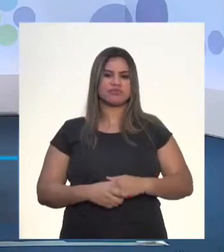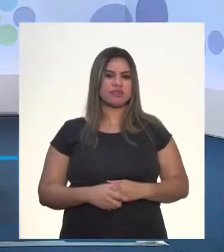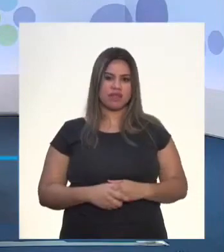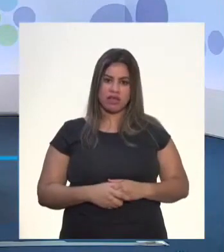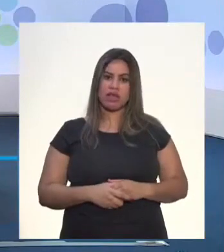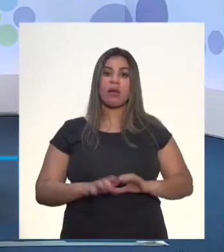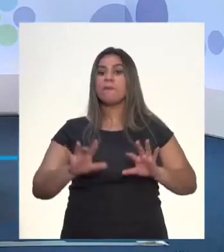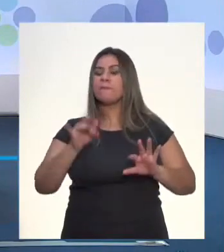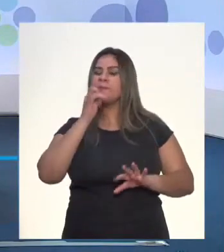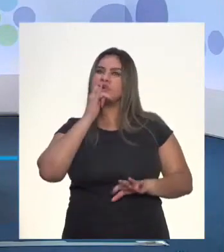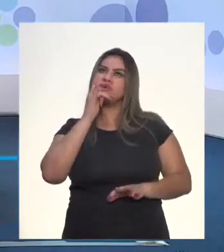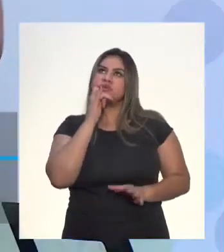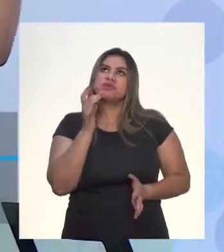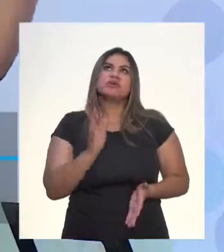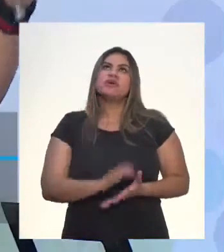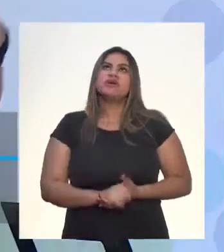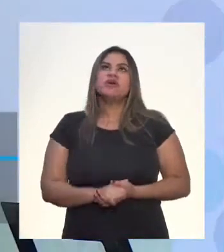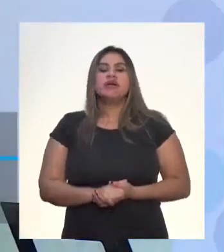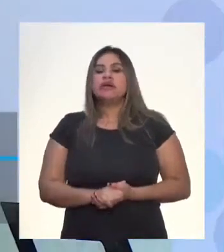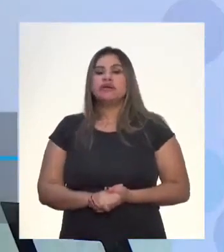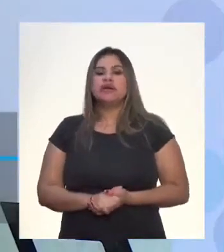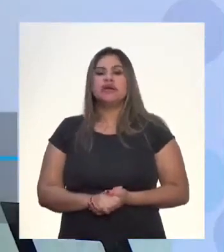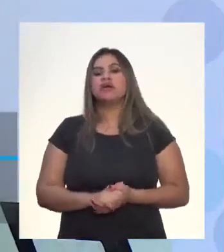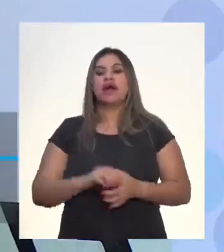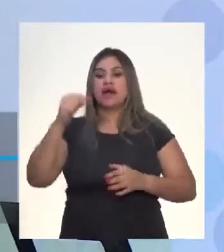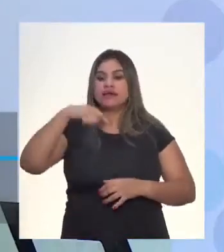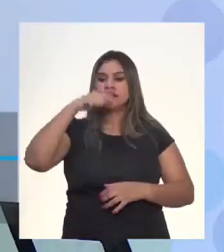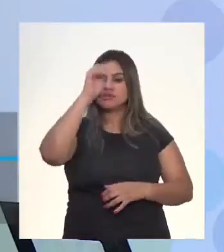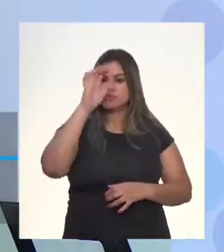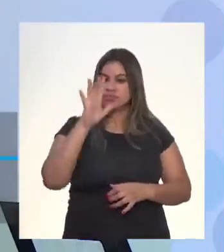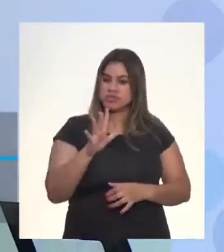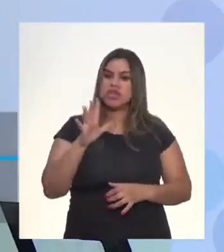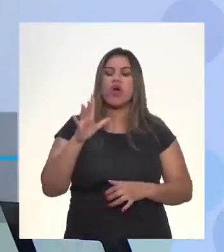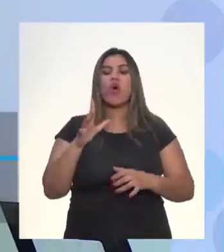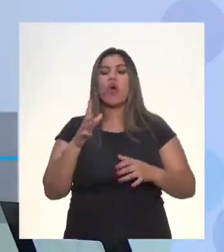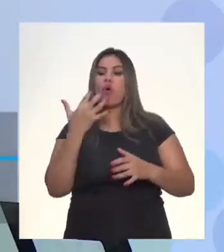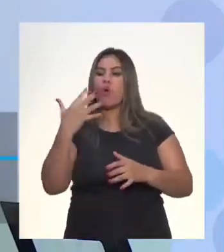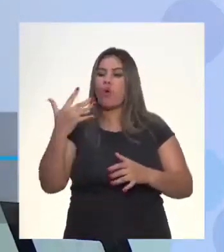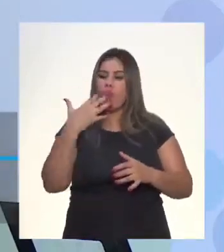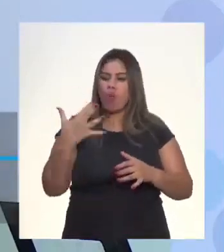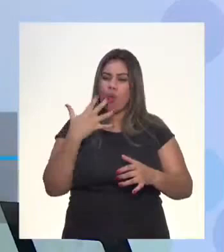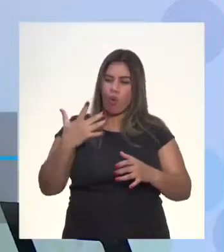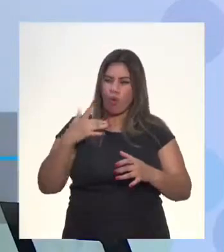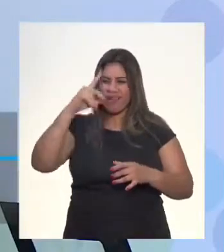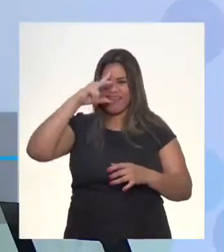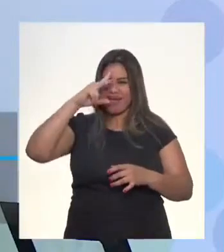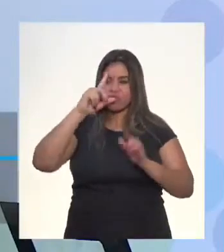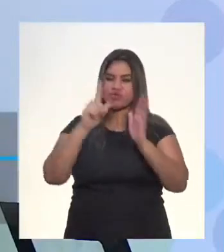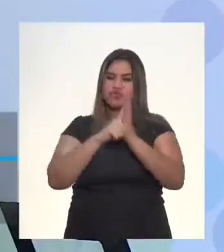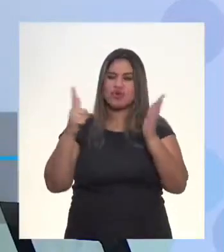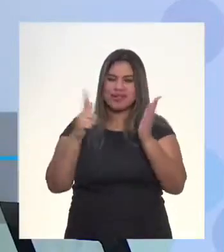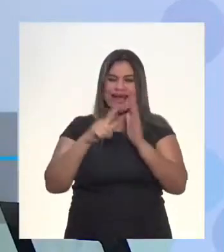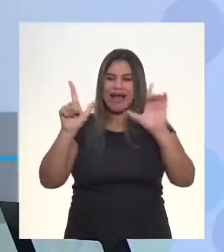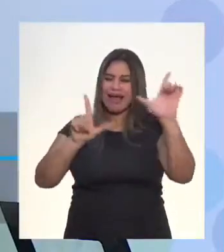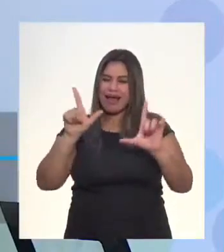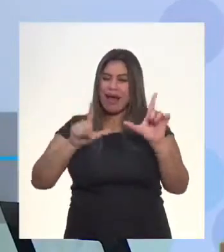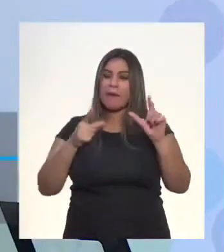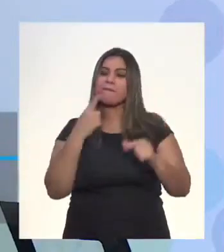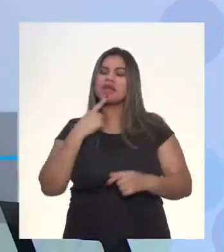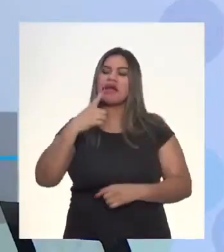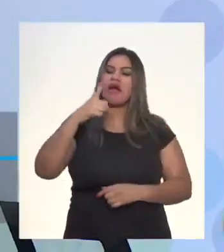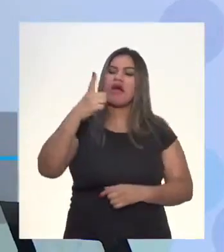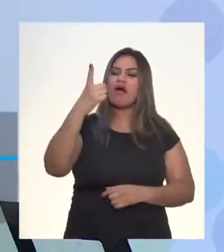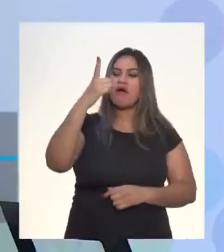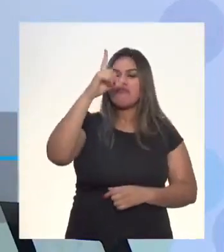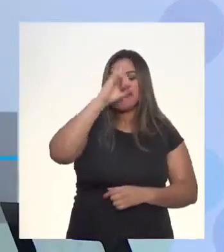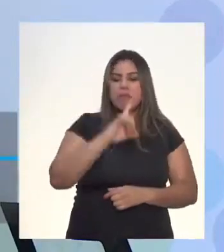de faixa, por exemplo, para uma faixa vermelha, laranja, amarela, verde, essas mudanças só são feitas com base